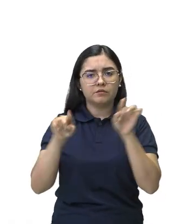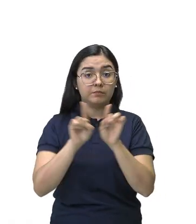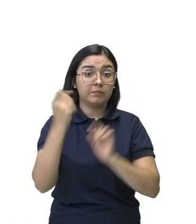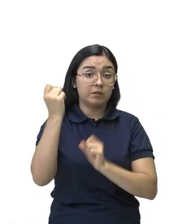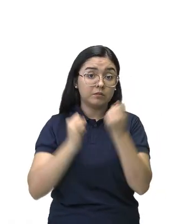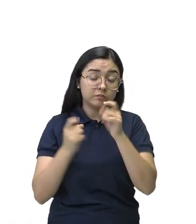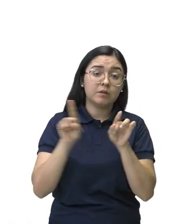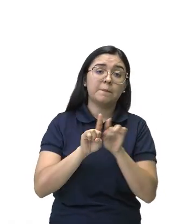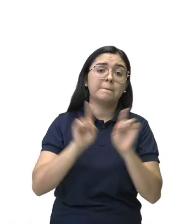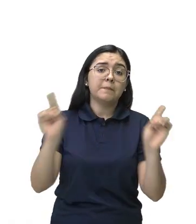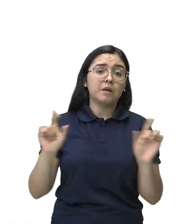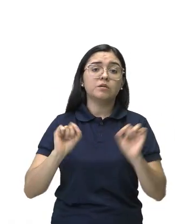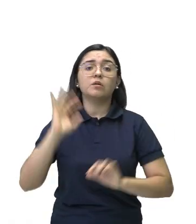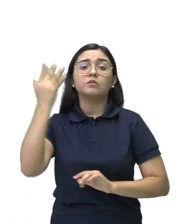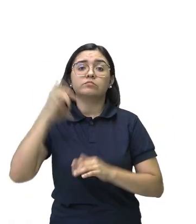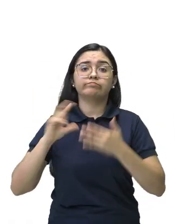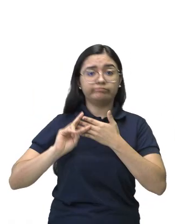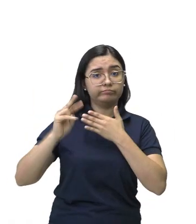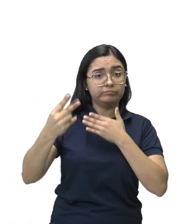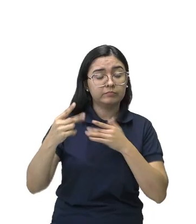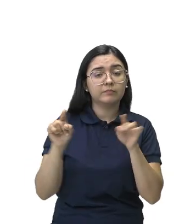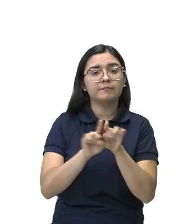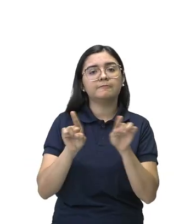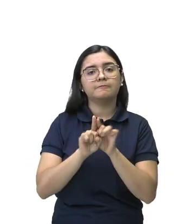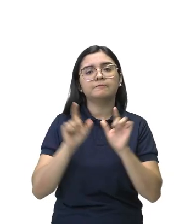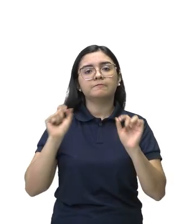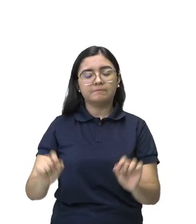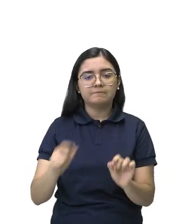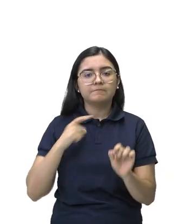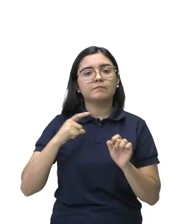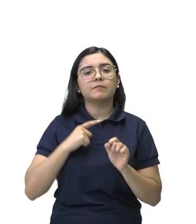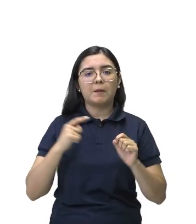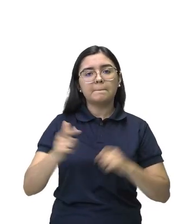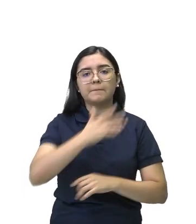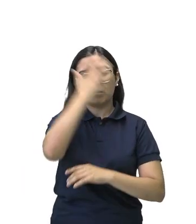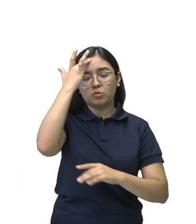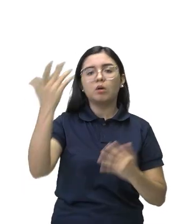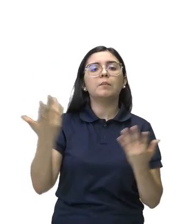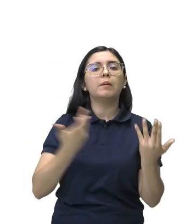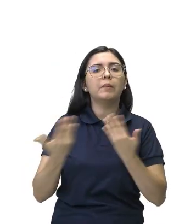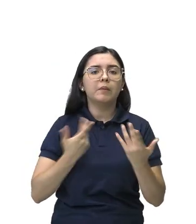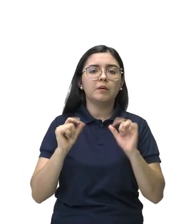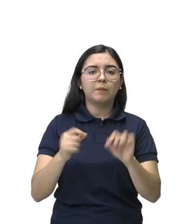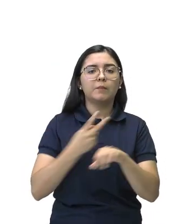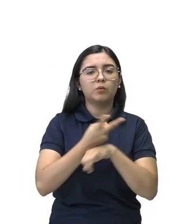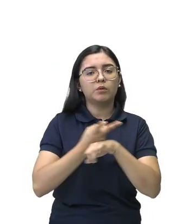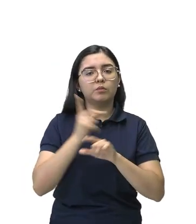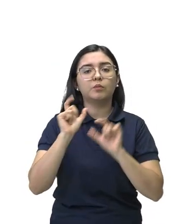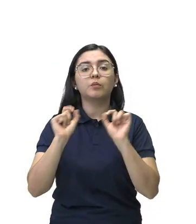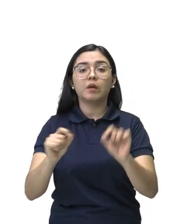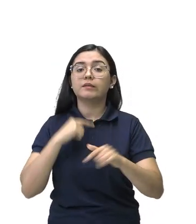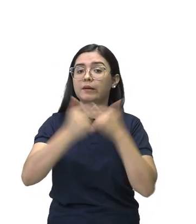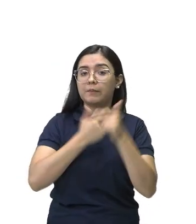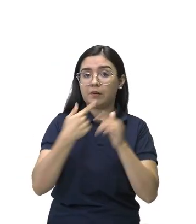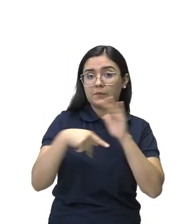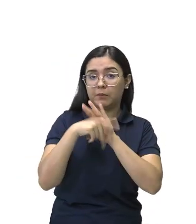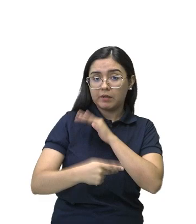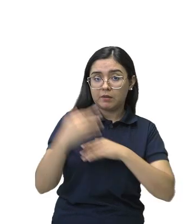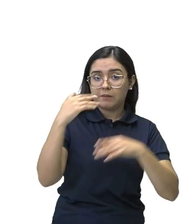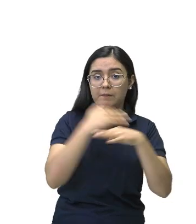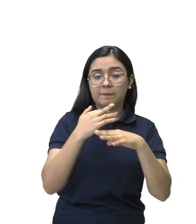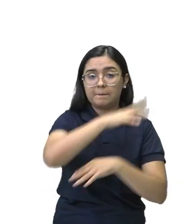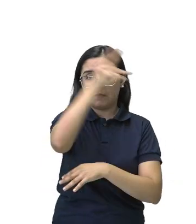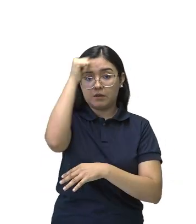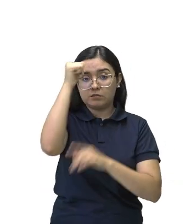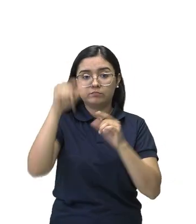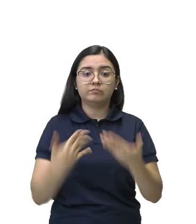indústrias, mas isso trouxe com ela esse influxo de imigrantes em busca de empregos. Olha